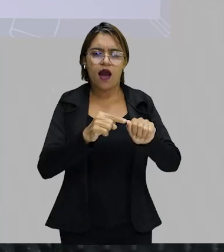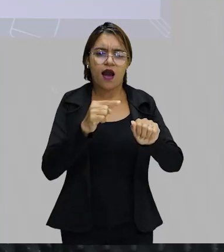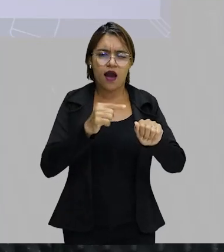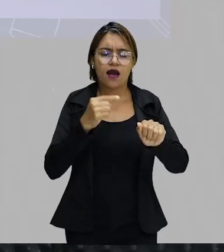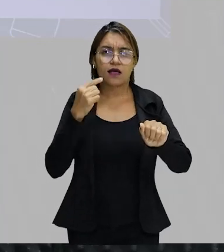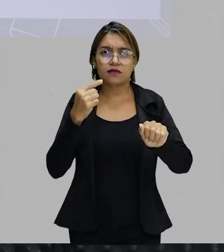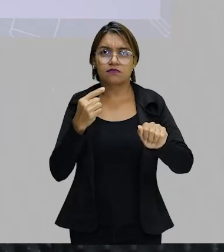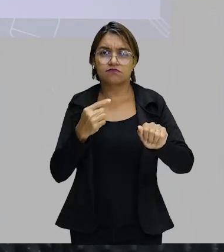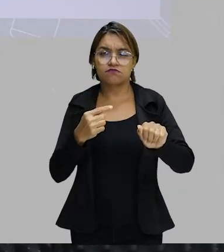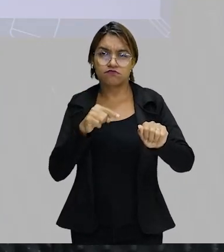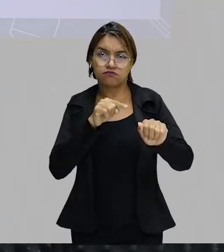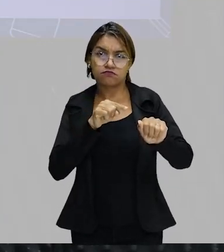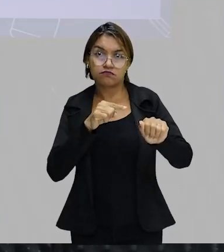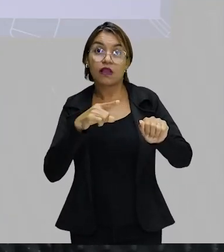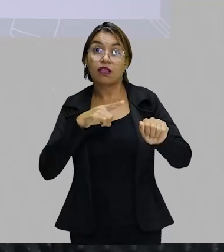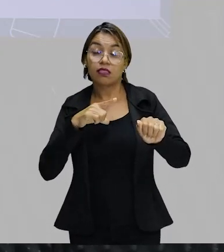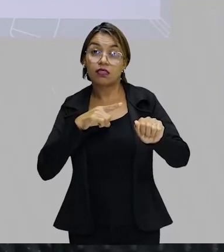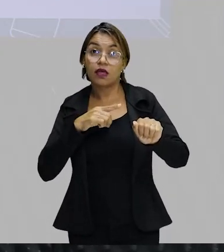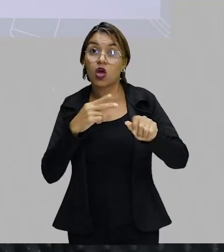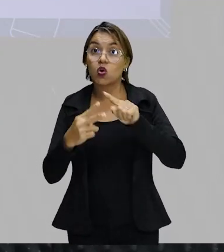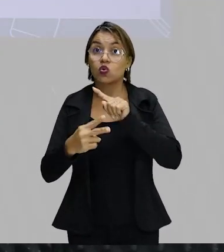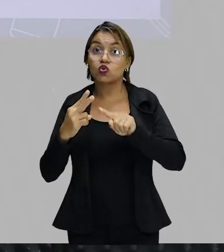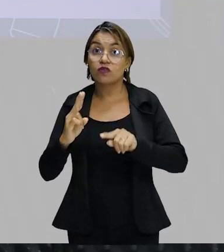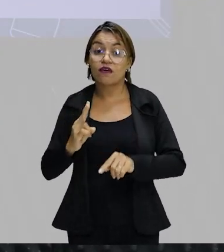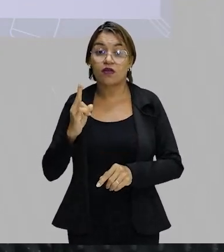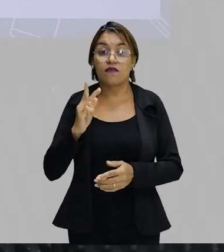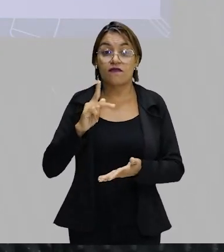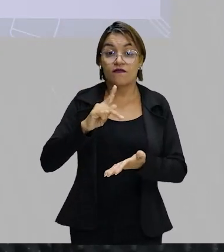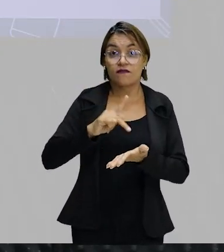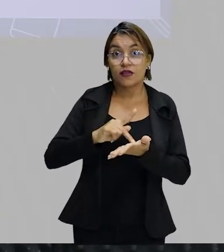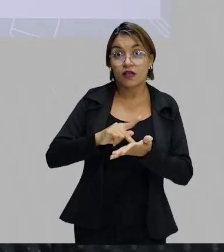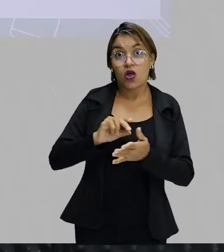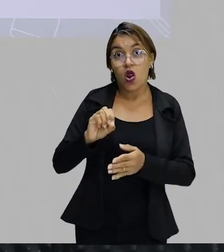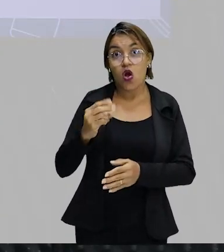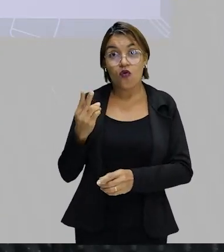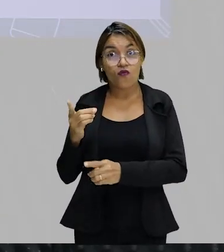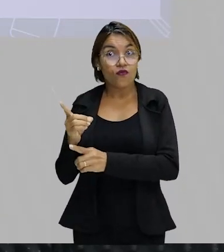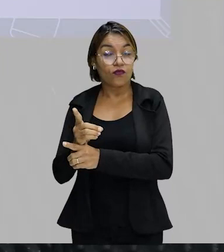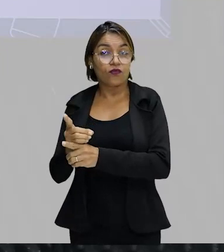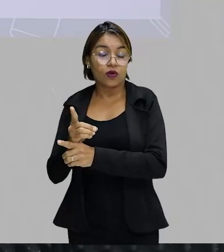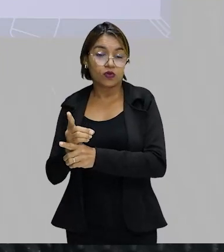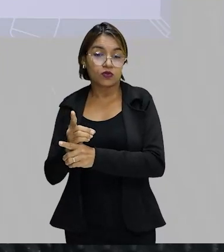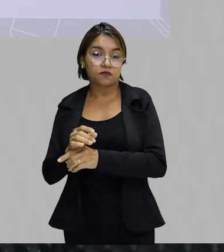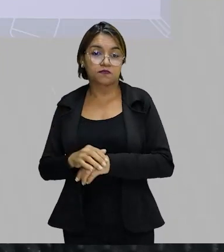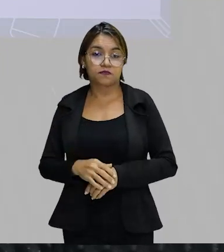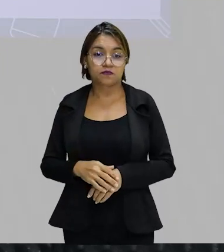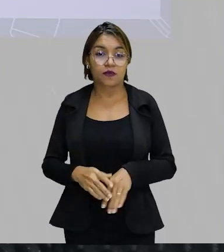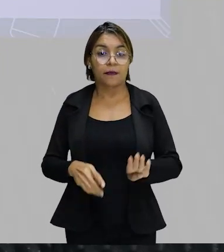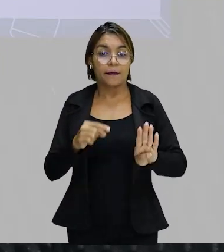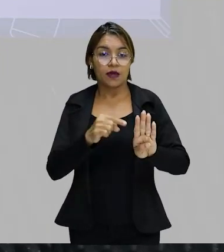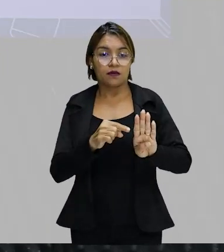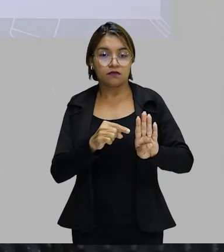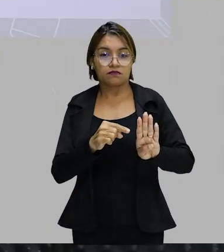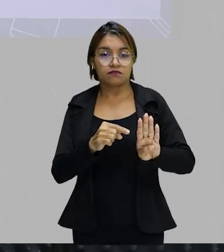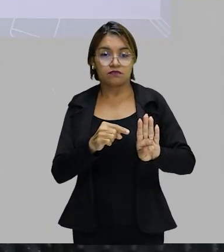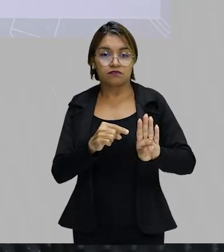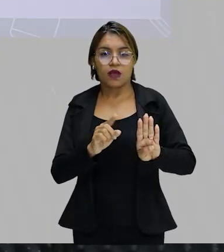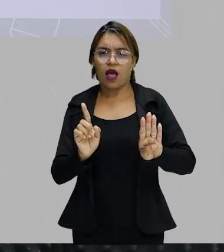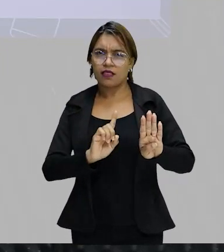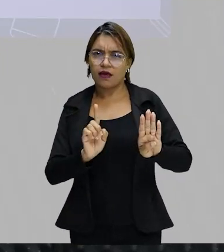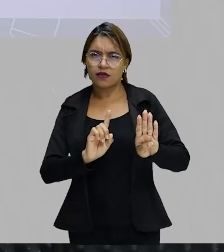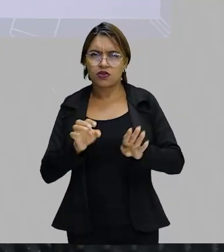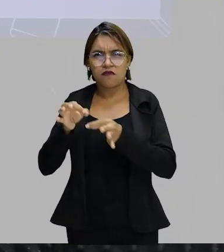dois valores sendo referenciados, verdadeiro ou falso. Não é negativo ou afirmativo, não é